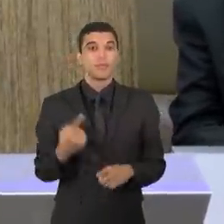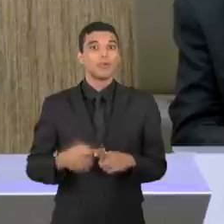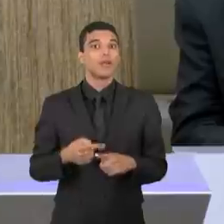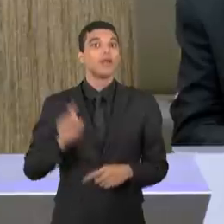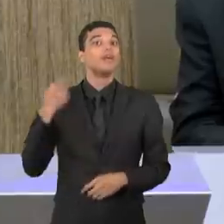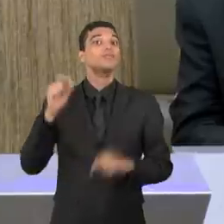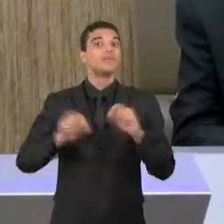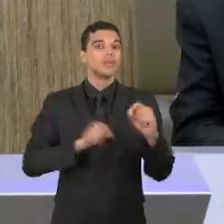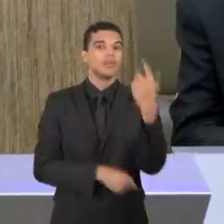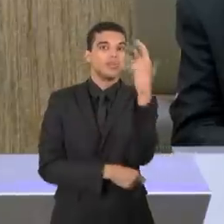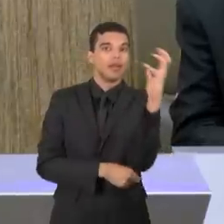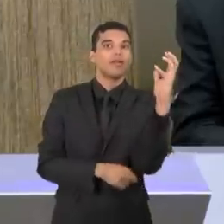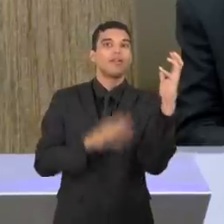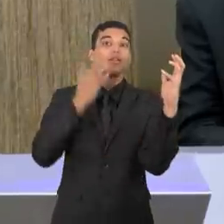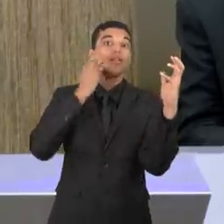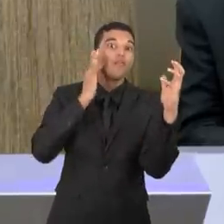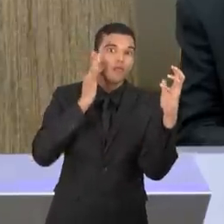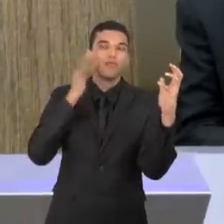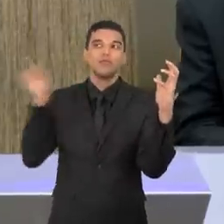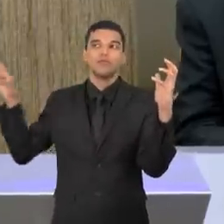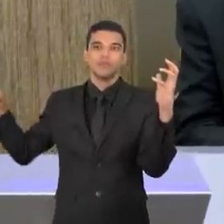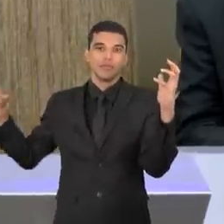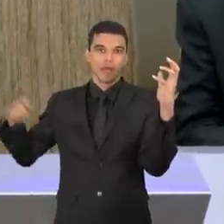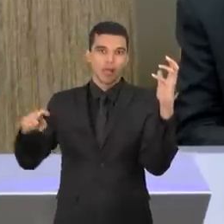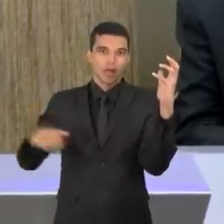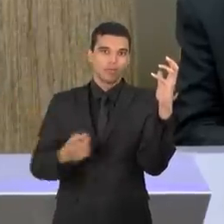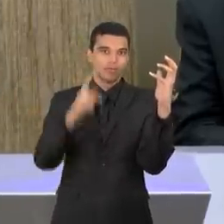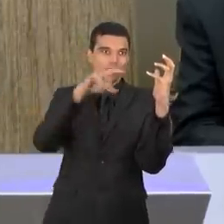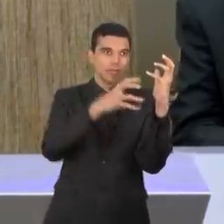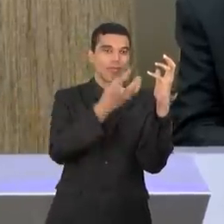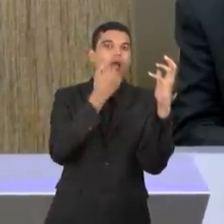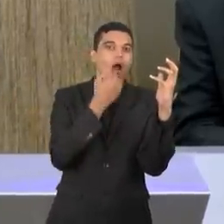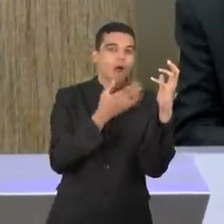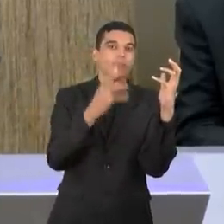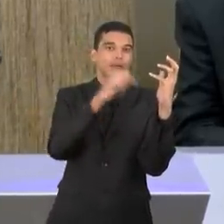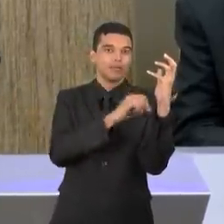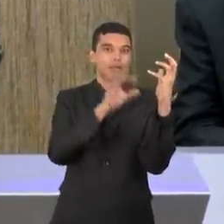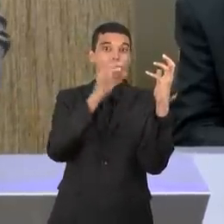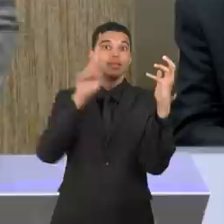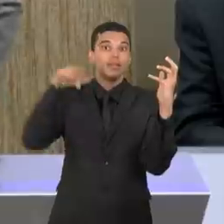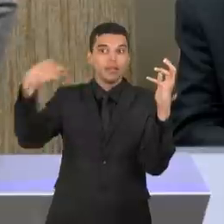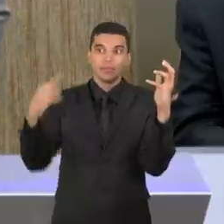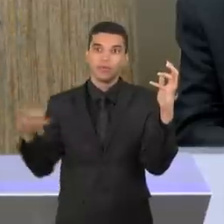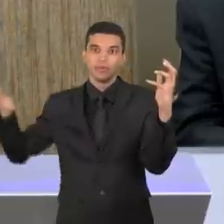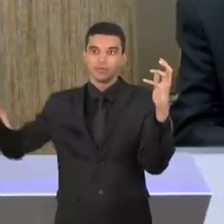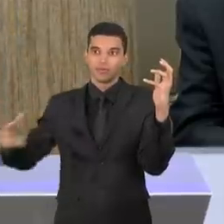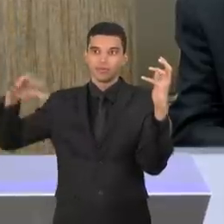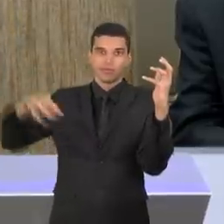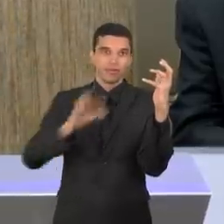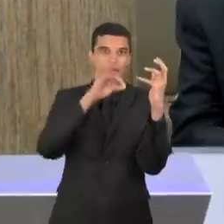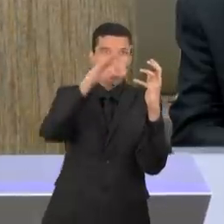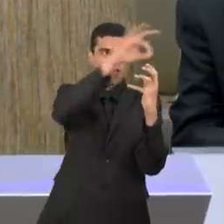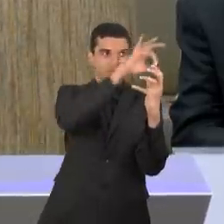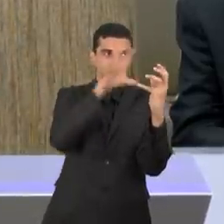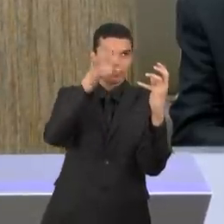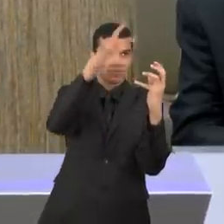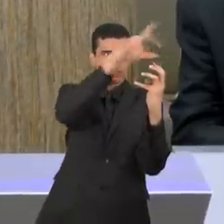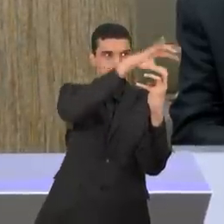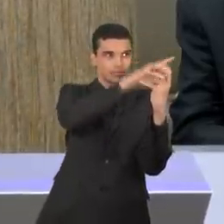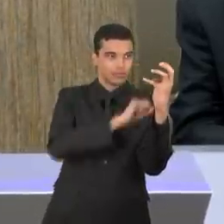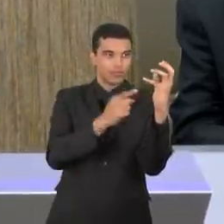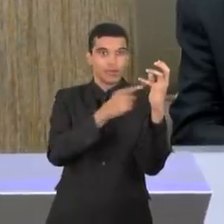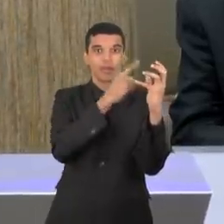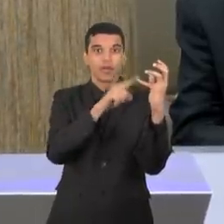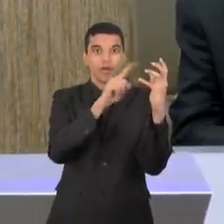caule, as folhas. Mas ficou a raiz. Pulgão, vai lá, arranca a